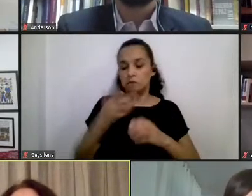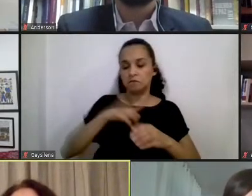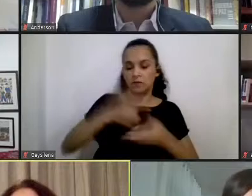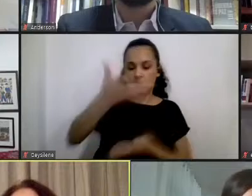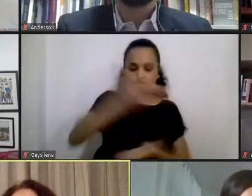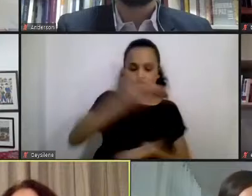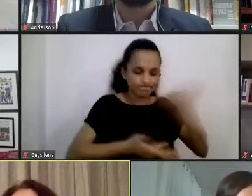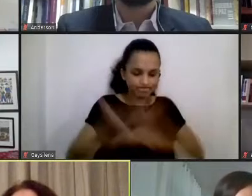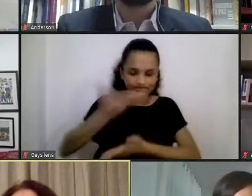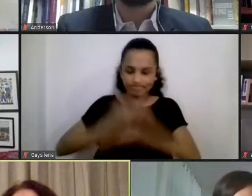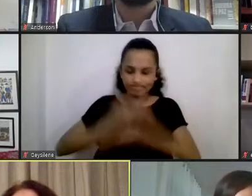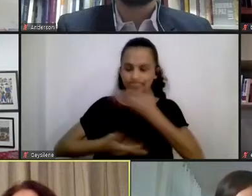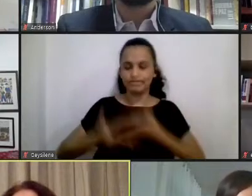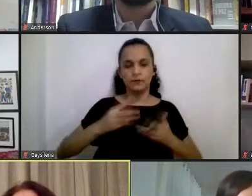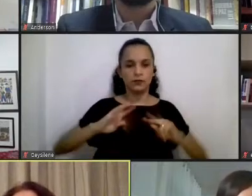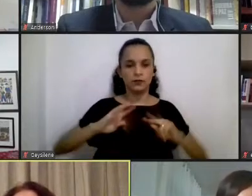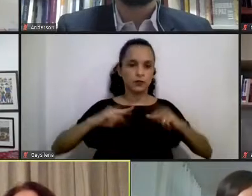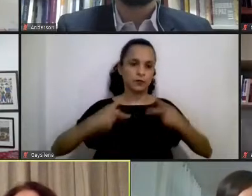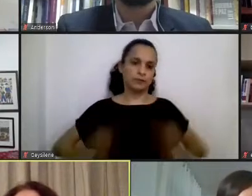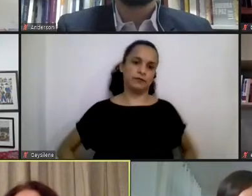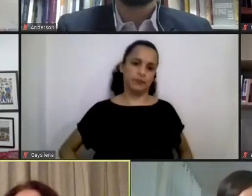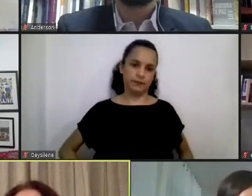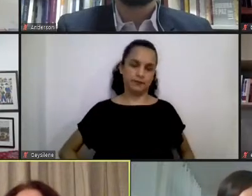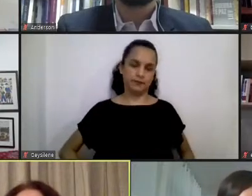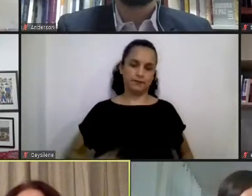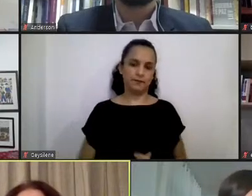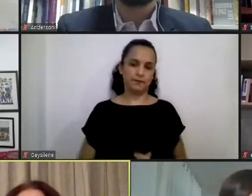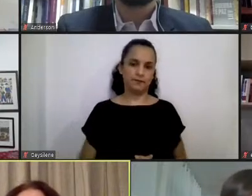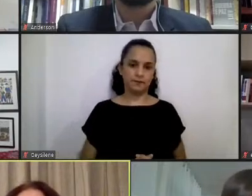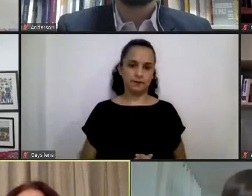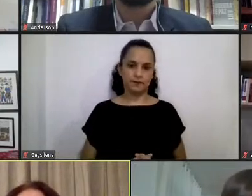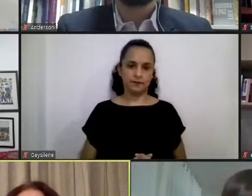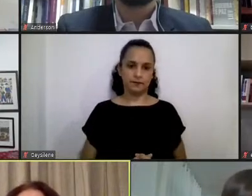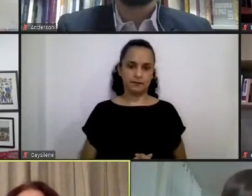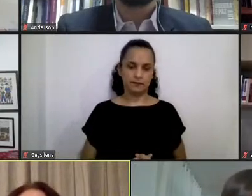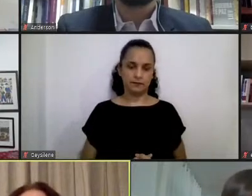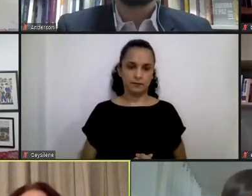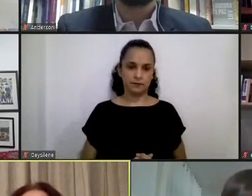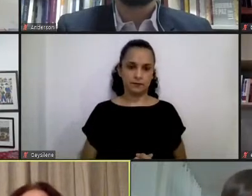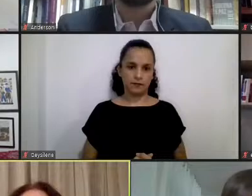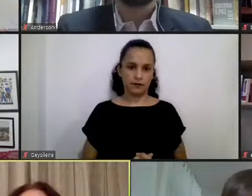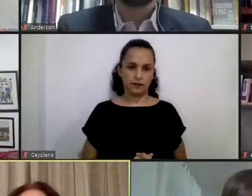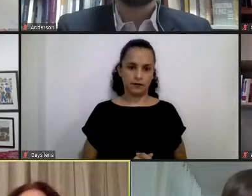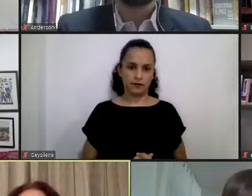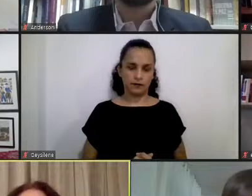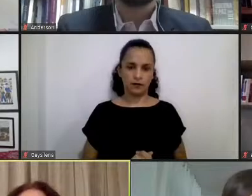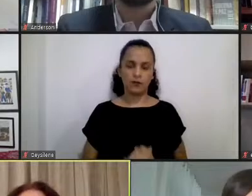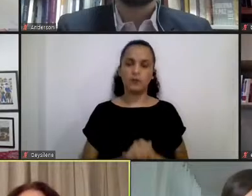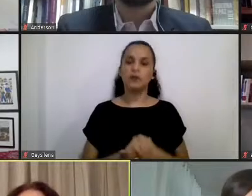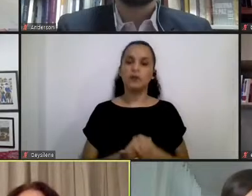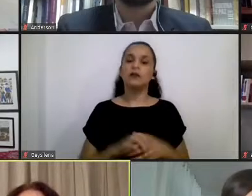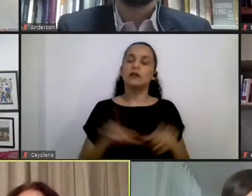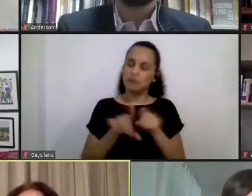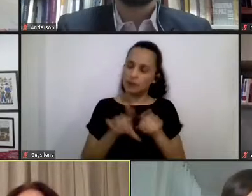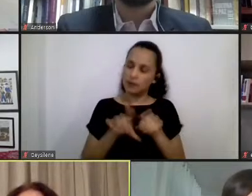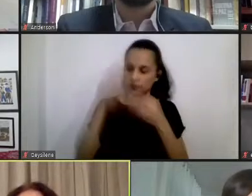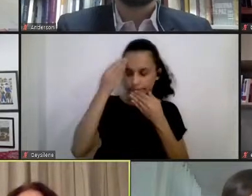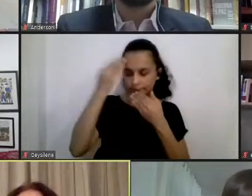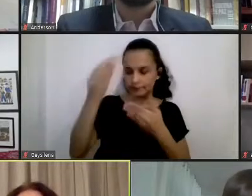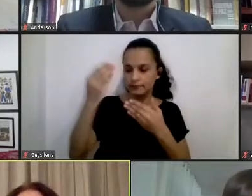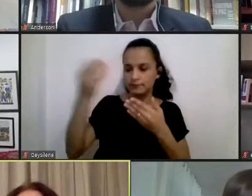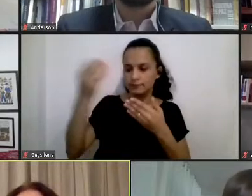os demais seres humanos. Agradeço mais uma vez a sua presença e por ter aceitado este